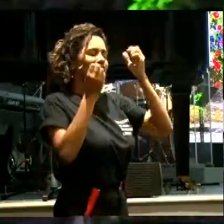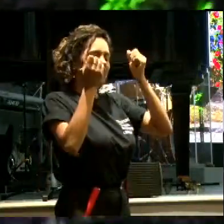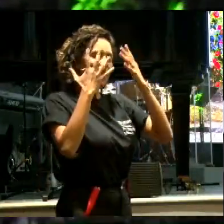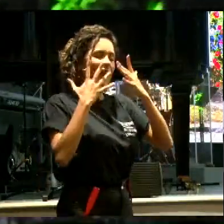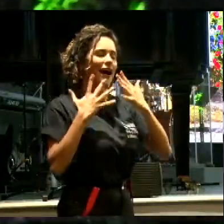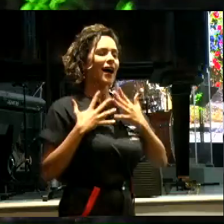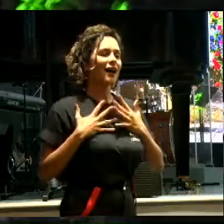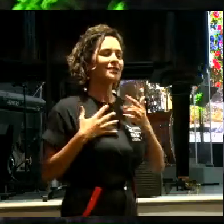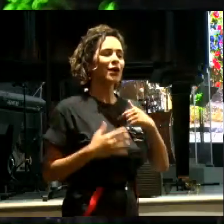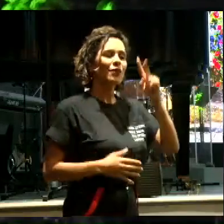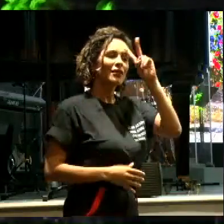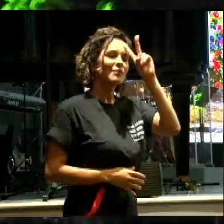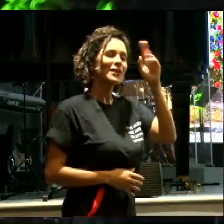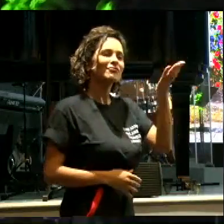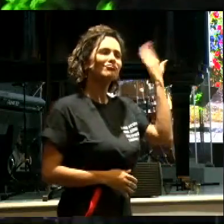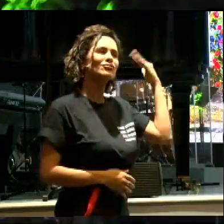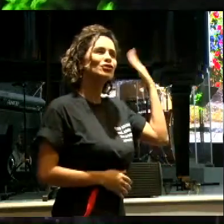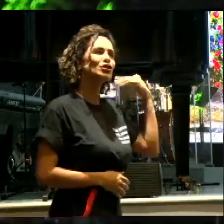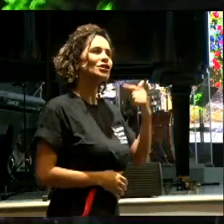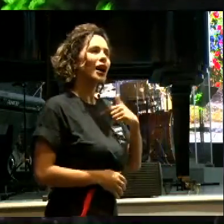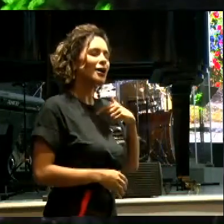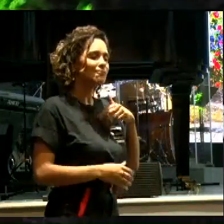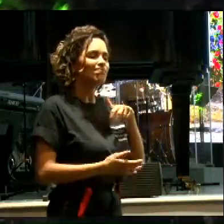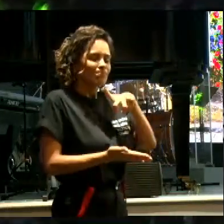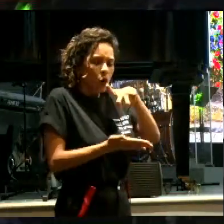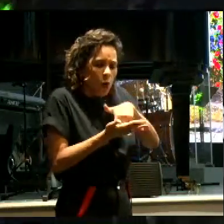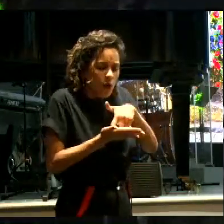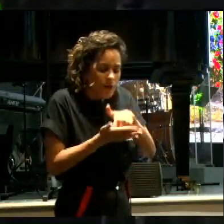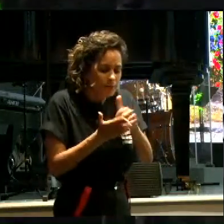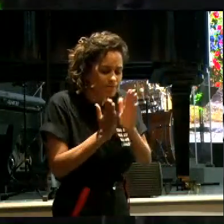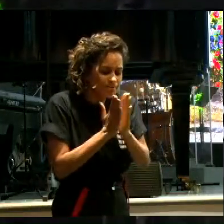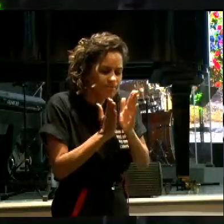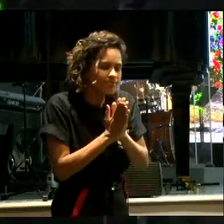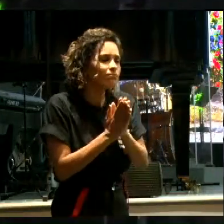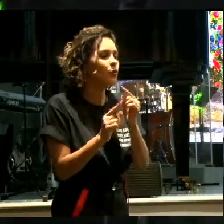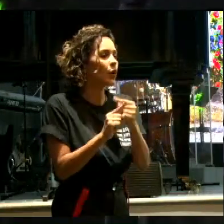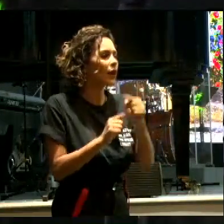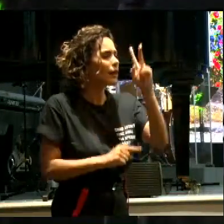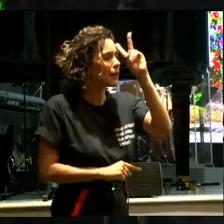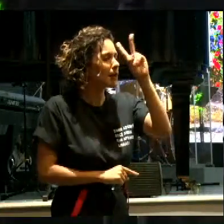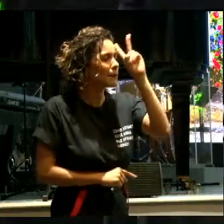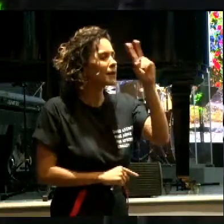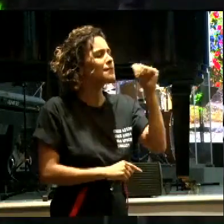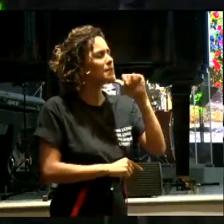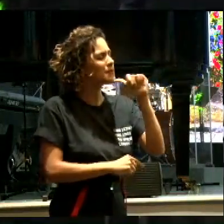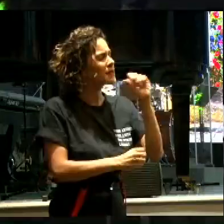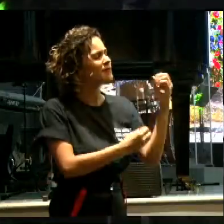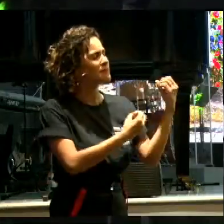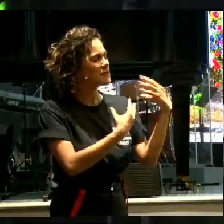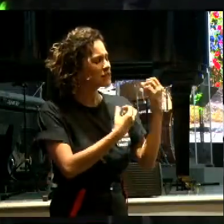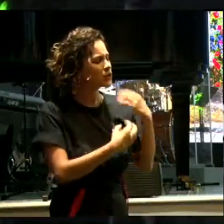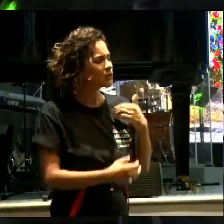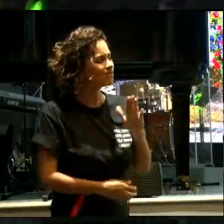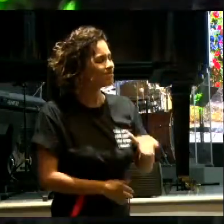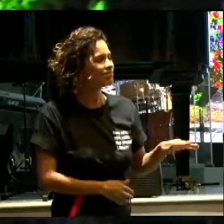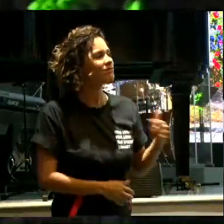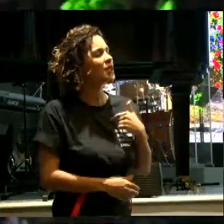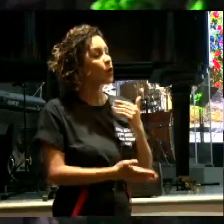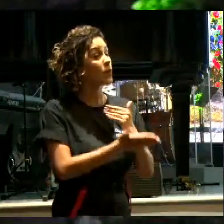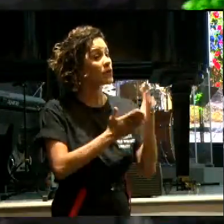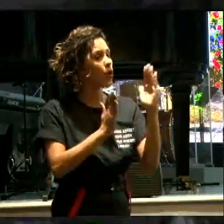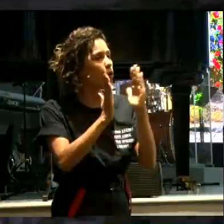porque eu me lembrei do caminho do altar, eu me lembrei dos ensinamentos de minha mãe, e eu comecei a orar. E eu